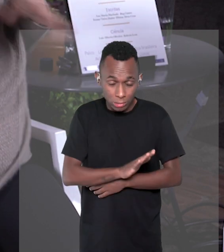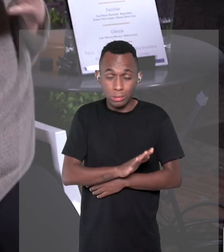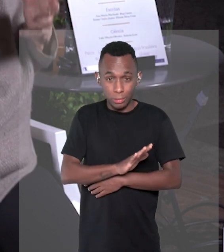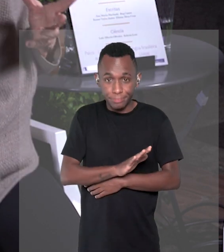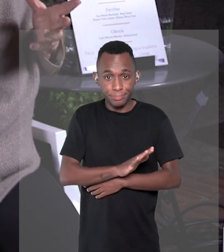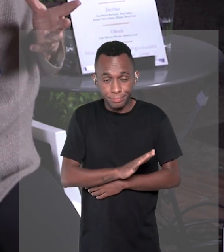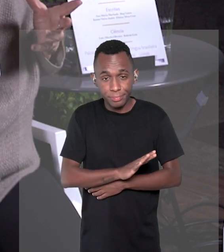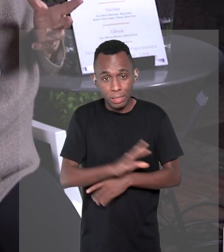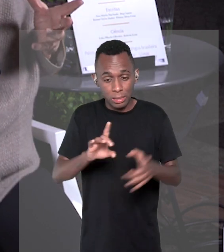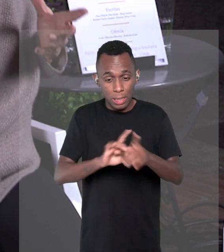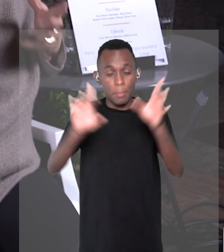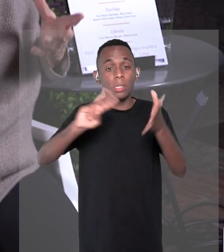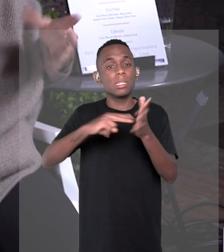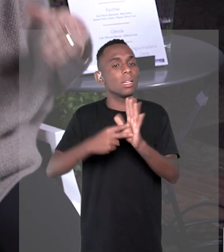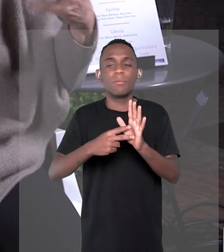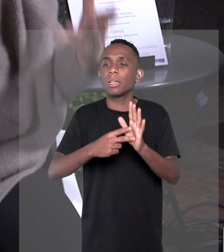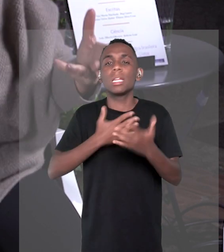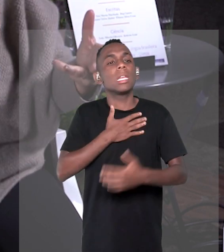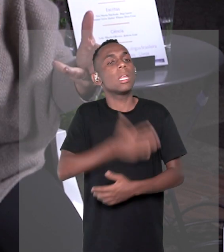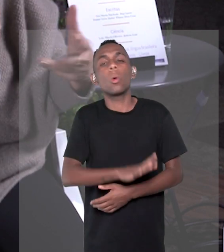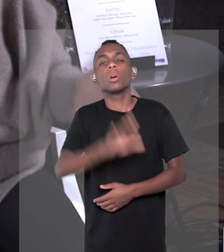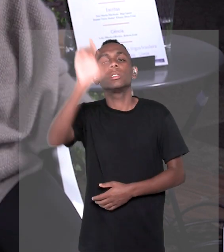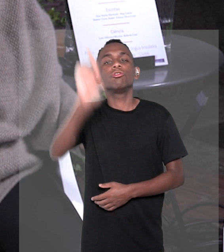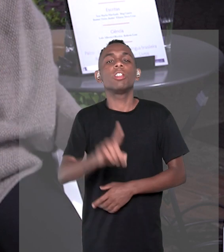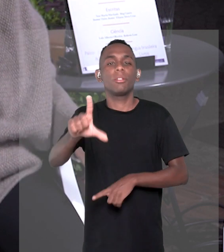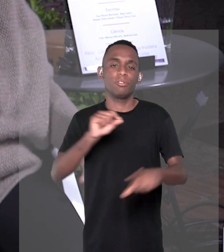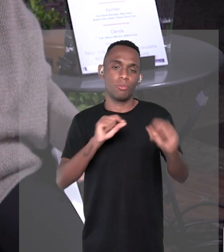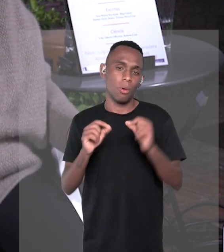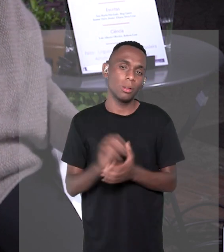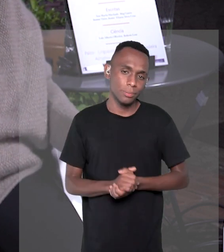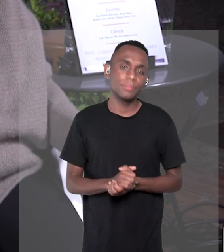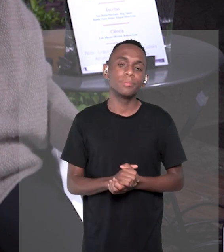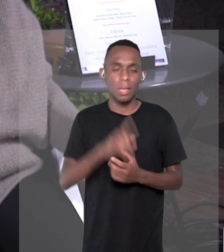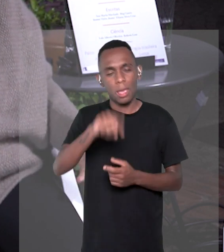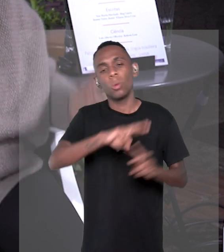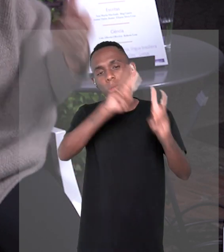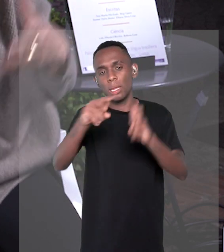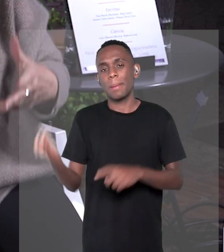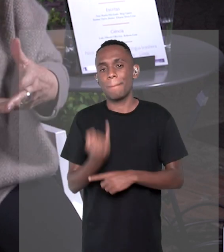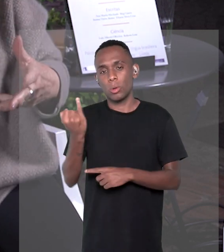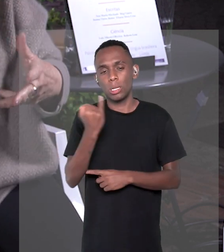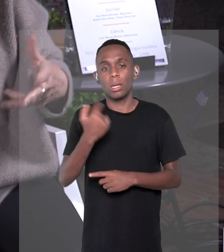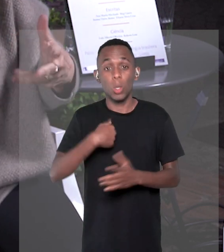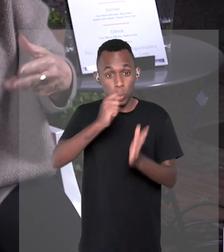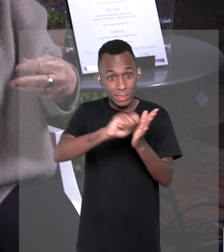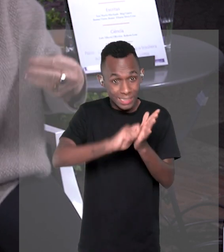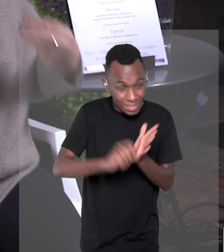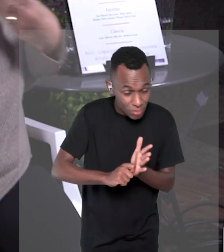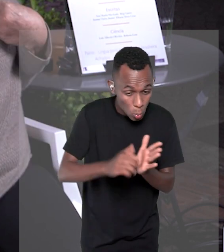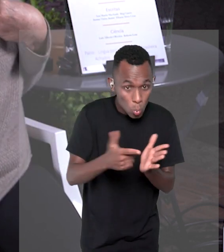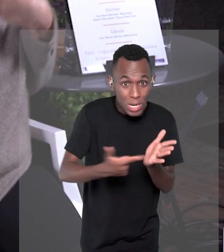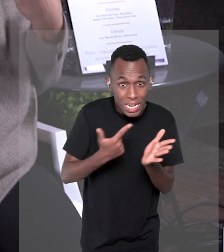para quem é a revista. Ela é para quem acredita nessas coisas. Para quem acredita que